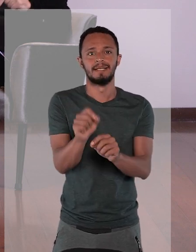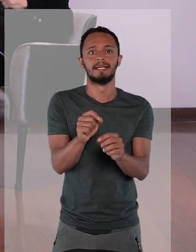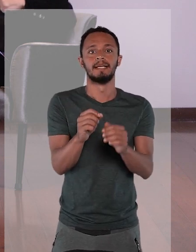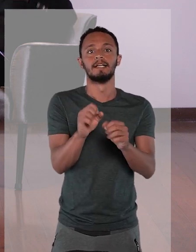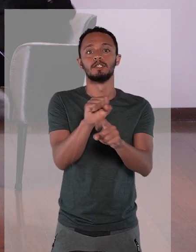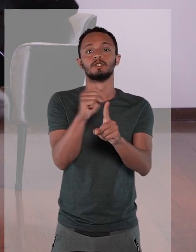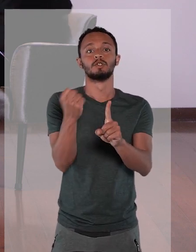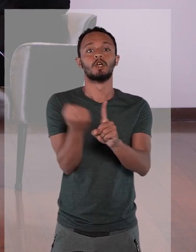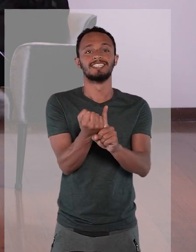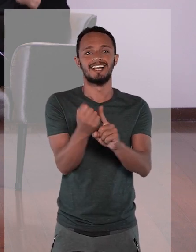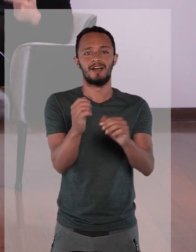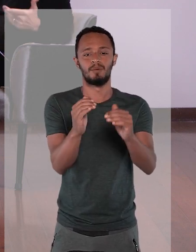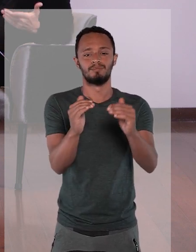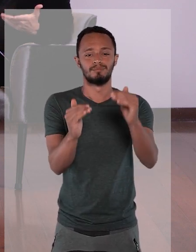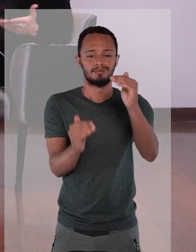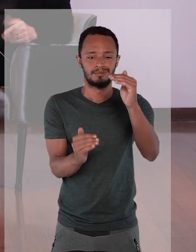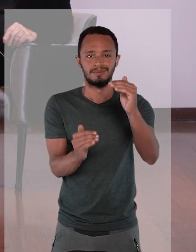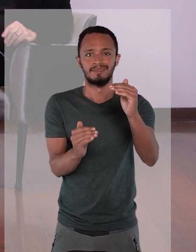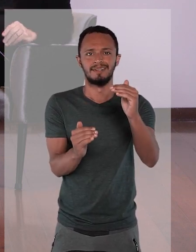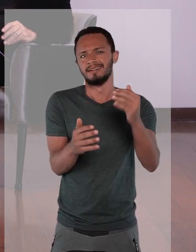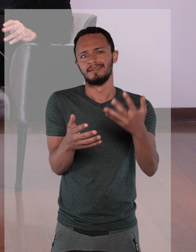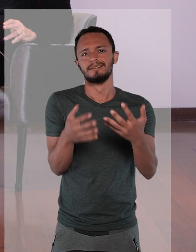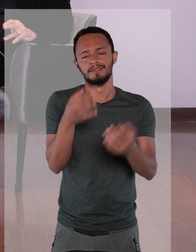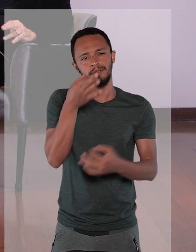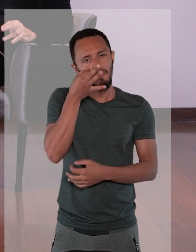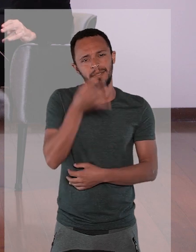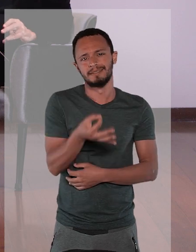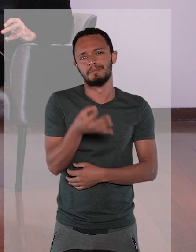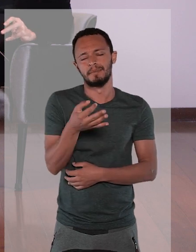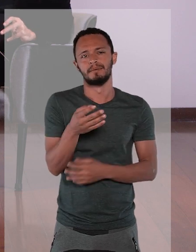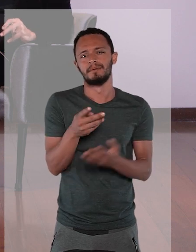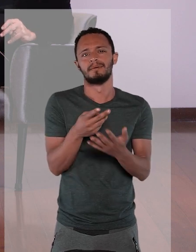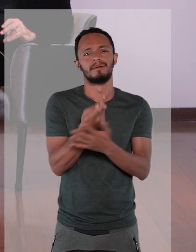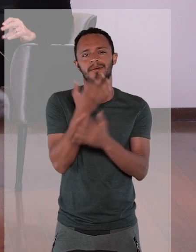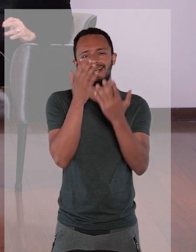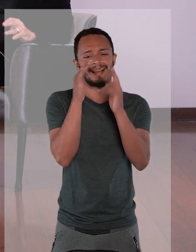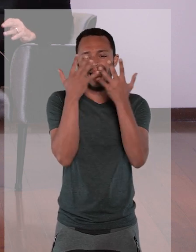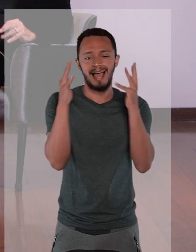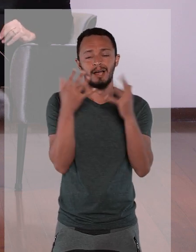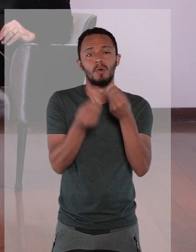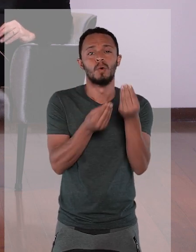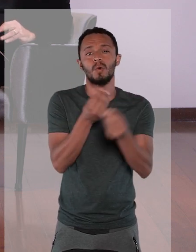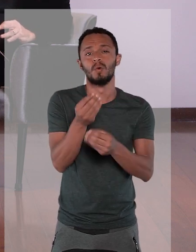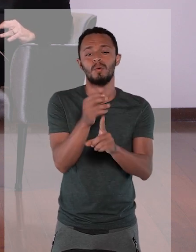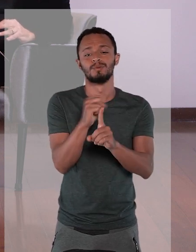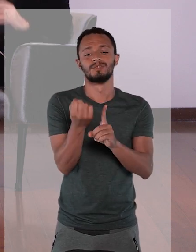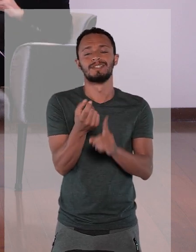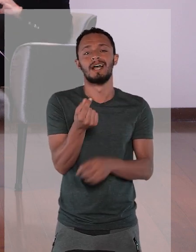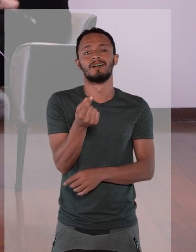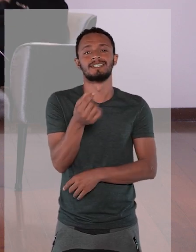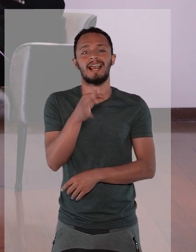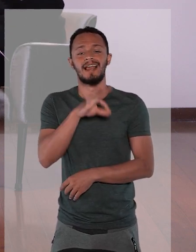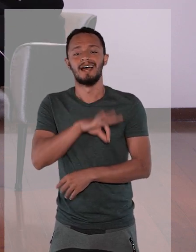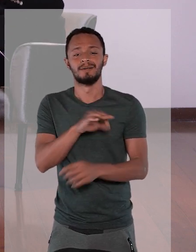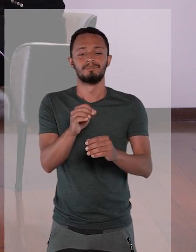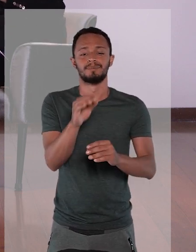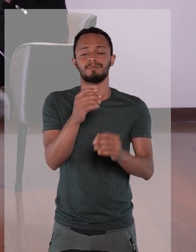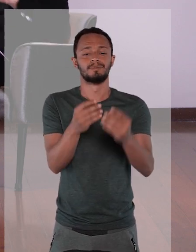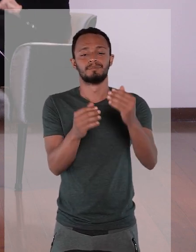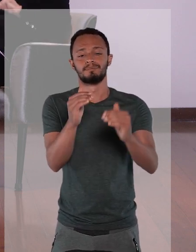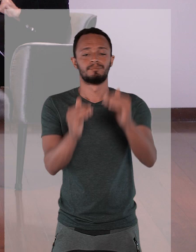por essa epidemia e pelas próximas que virão. Né? E a esperança, a resiliência, isso é